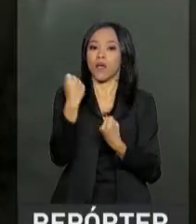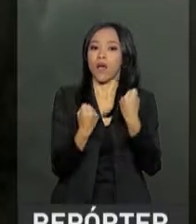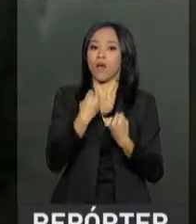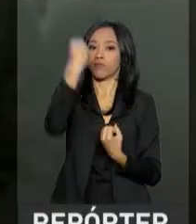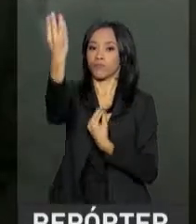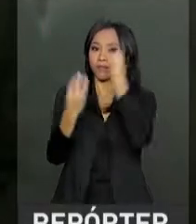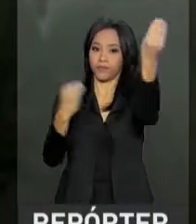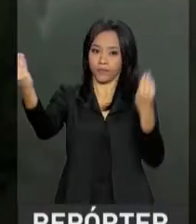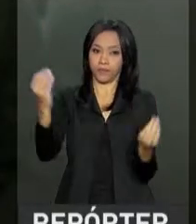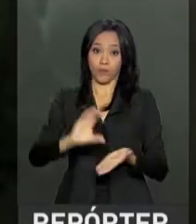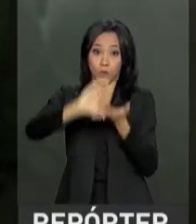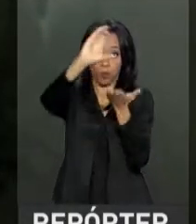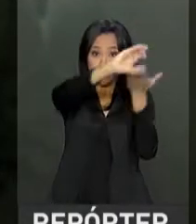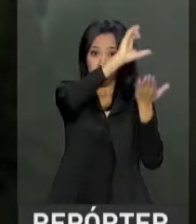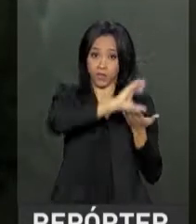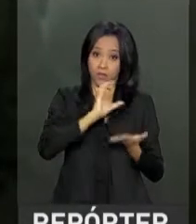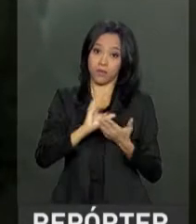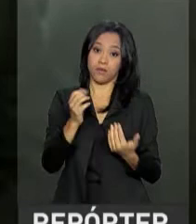Será